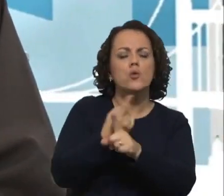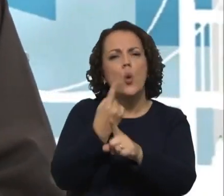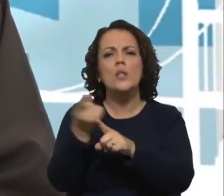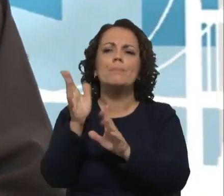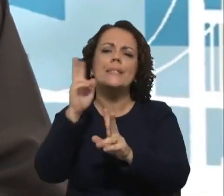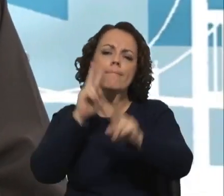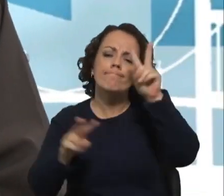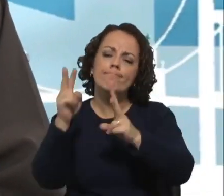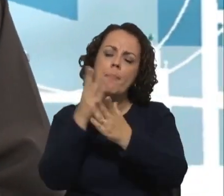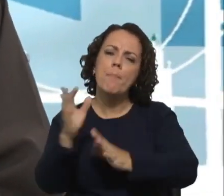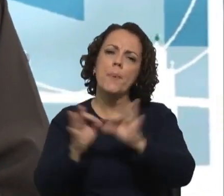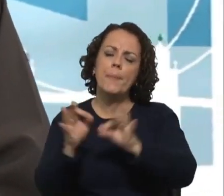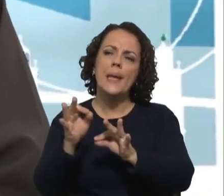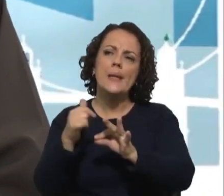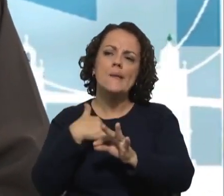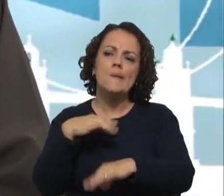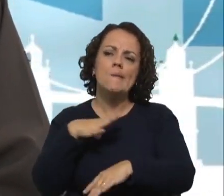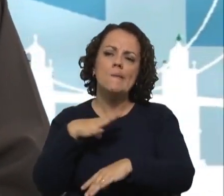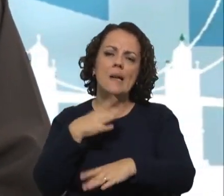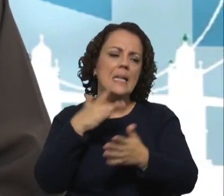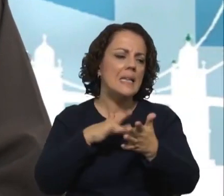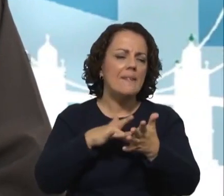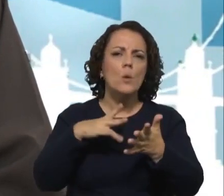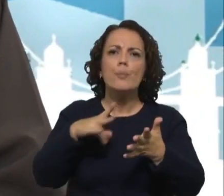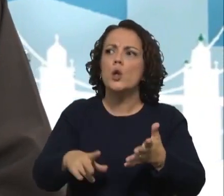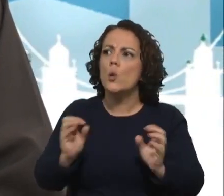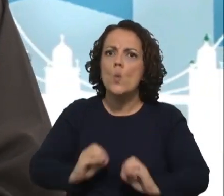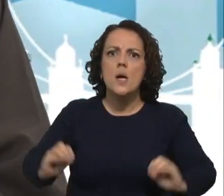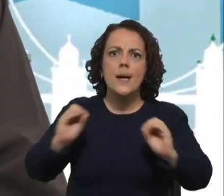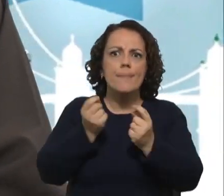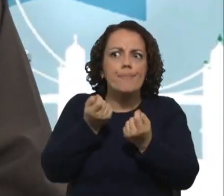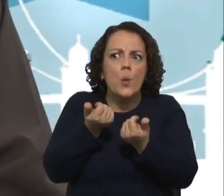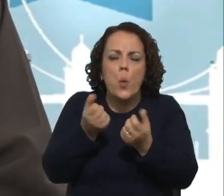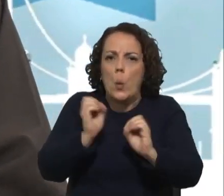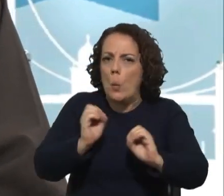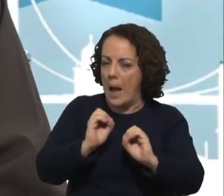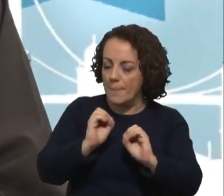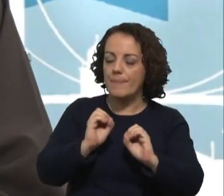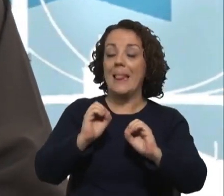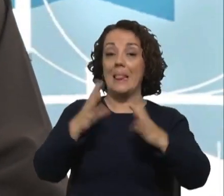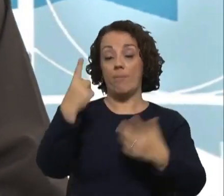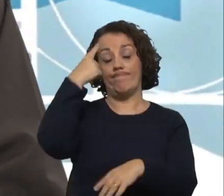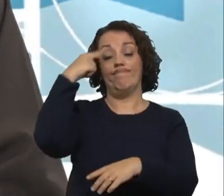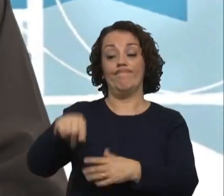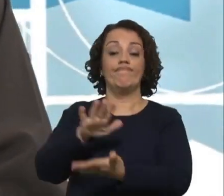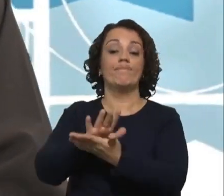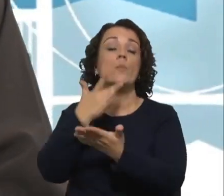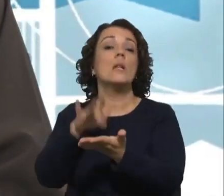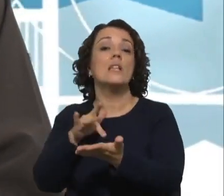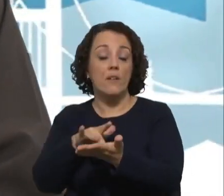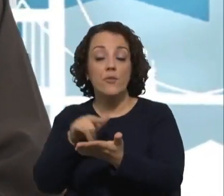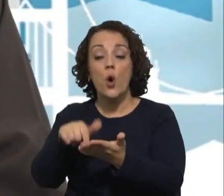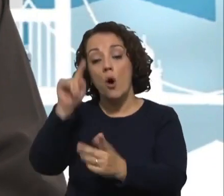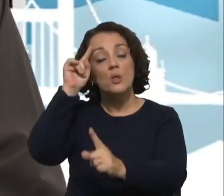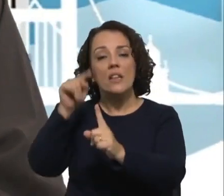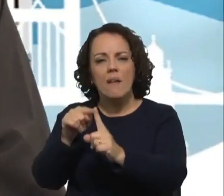E então, de que é que consta este livro? É precisamente pôr-nos em contacto com o que é que São Francisco disse